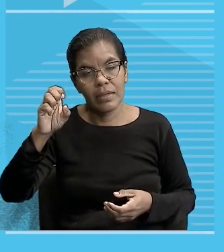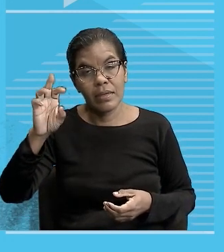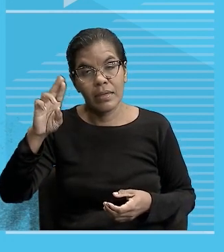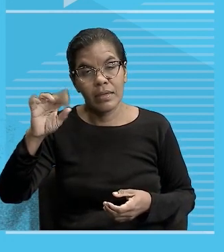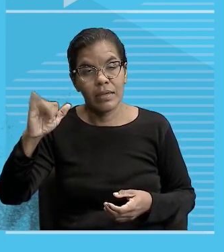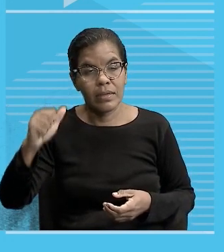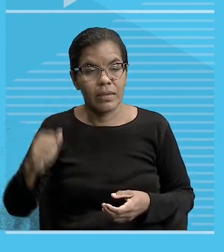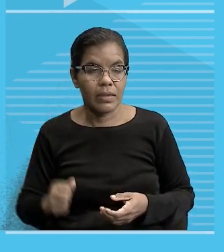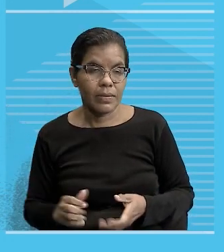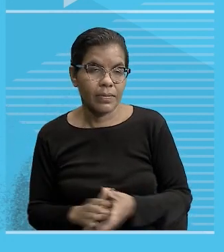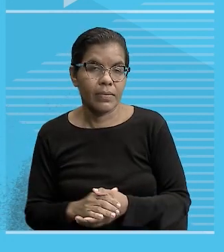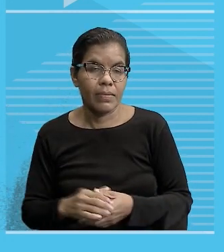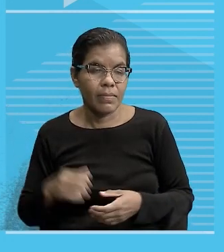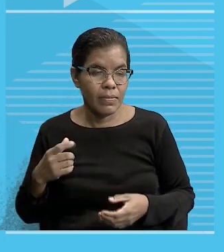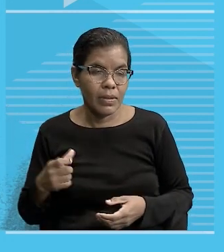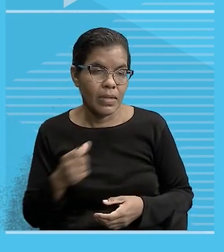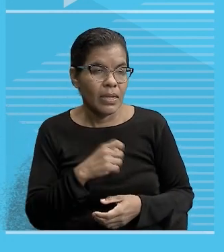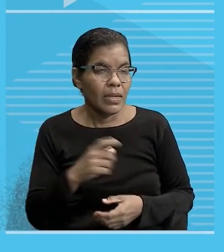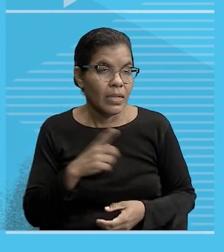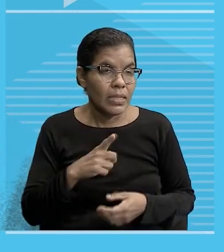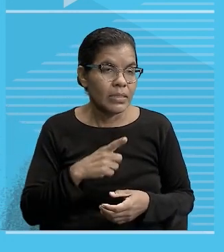parece que teve uma